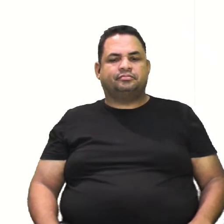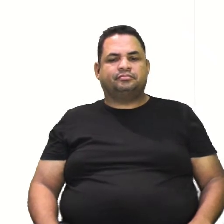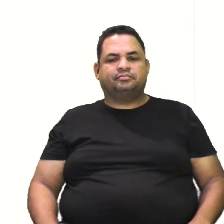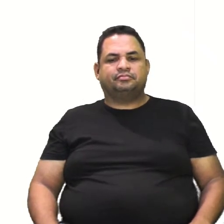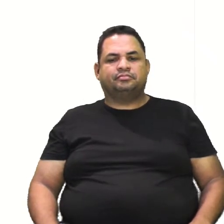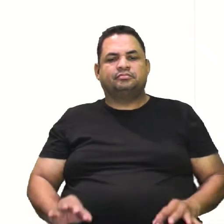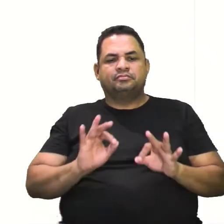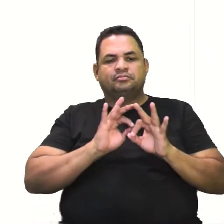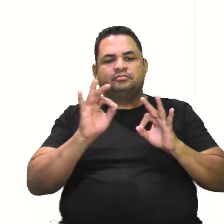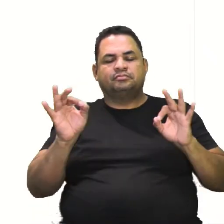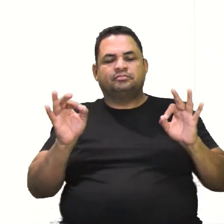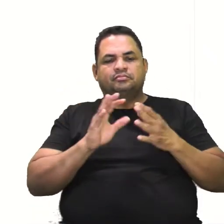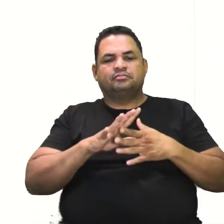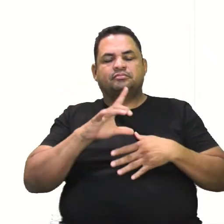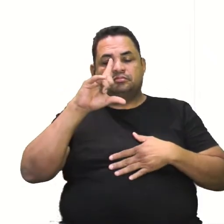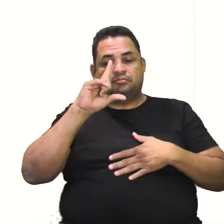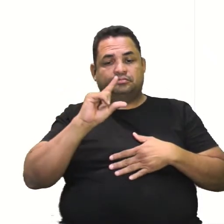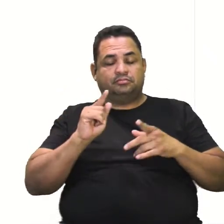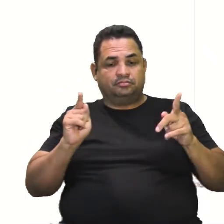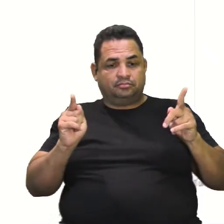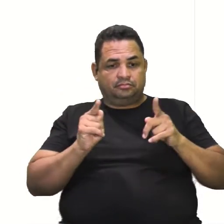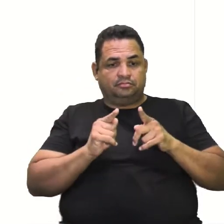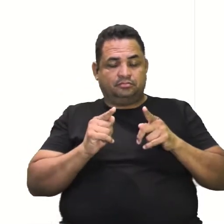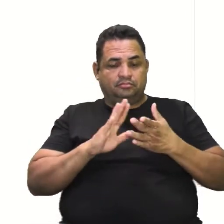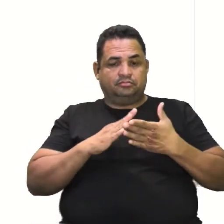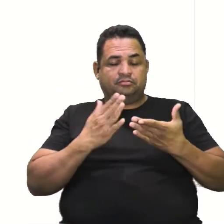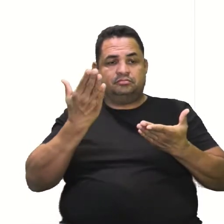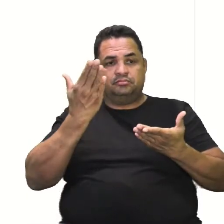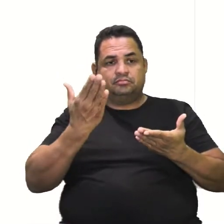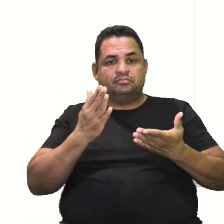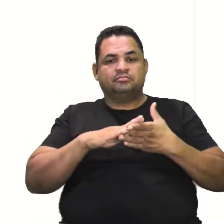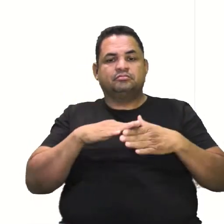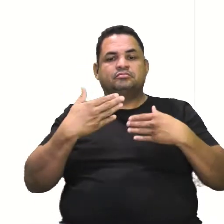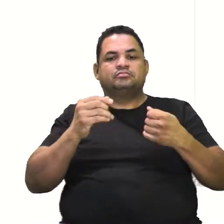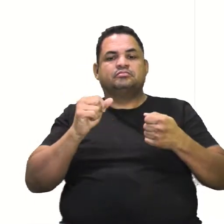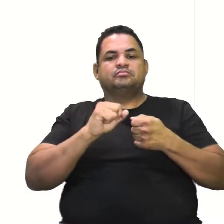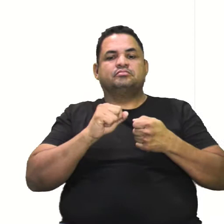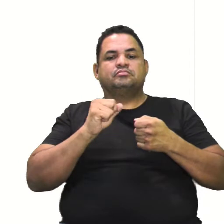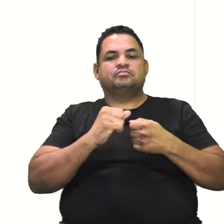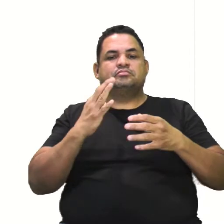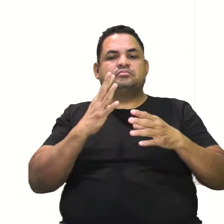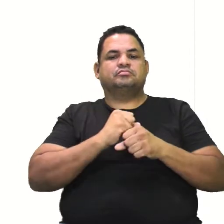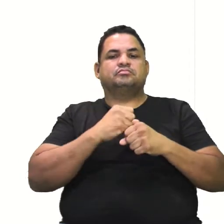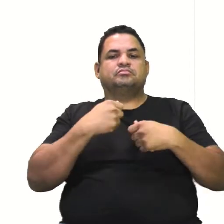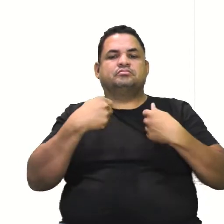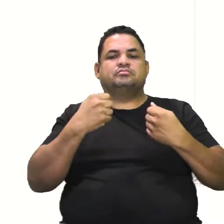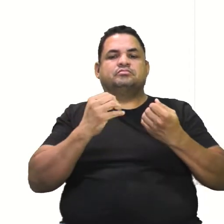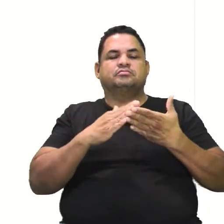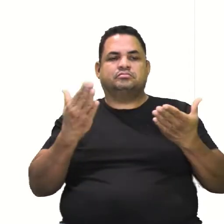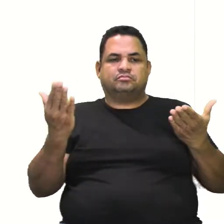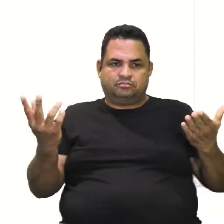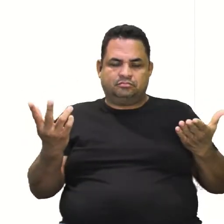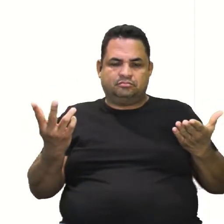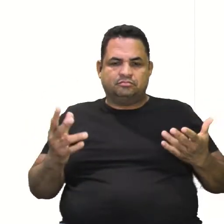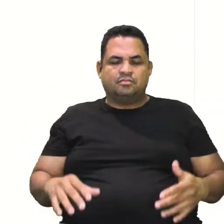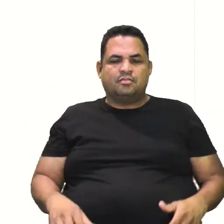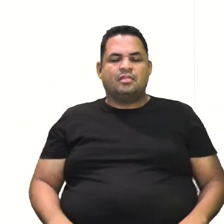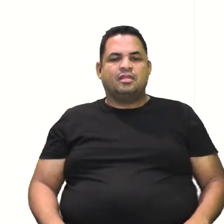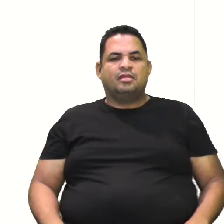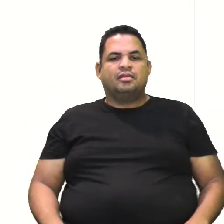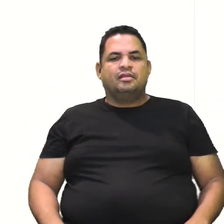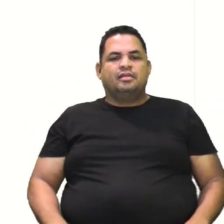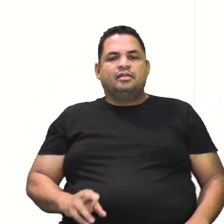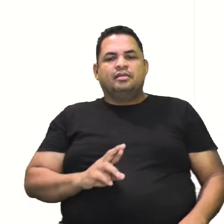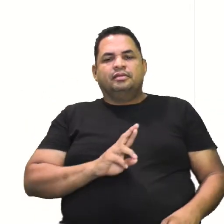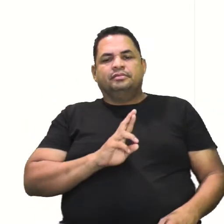agora é menor que o raio. Então, isso é que vai determinar na hora dos cálculos, tá? Então, a gente tem três situações, né?